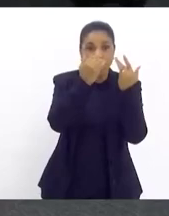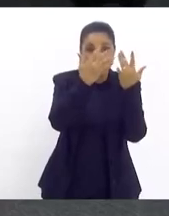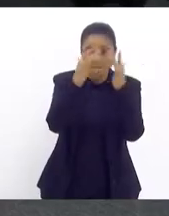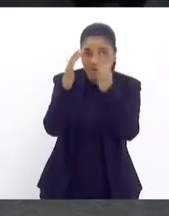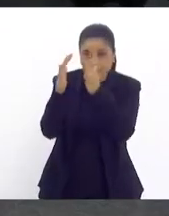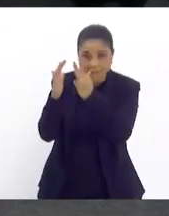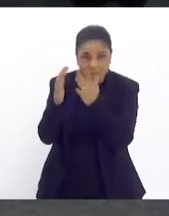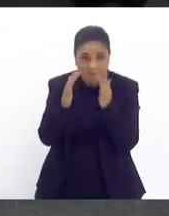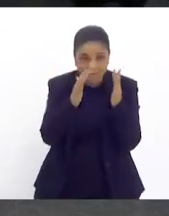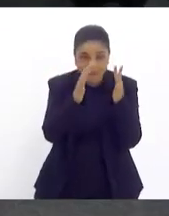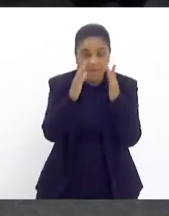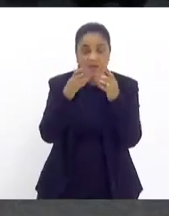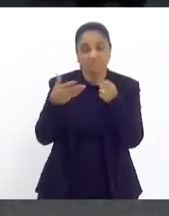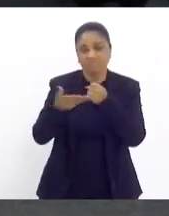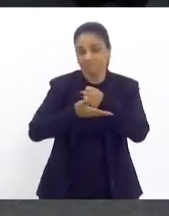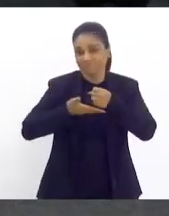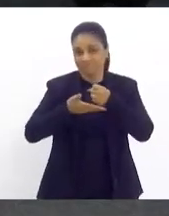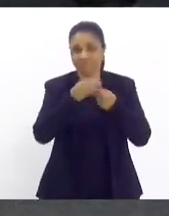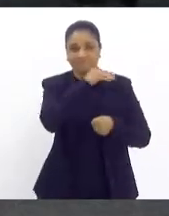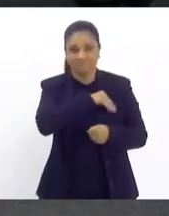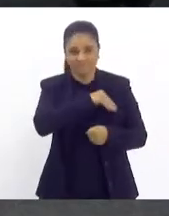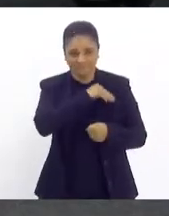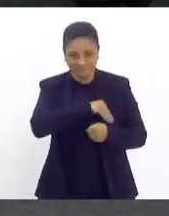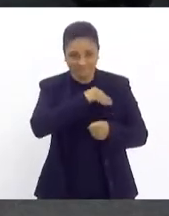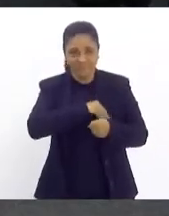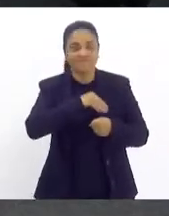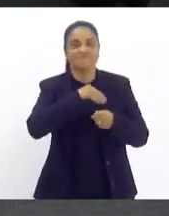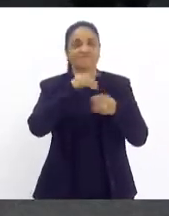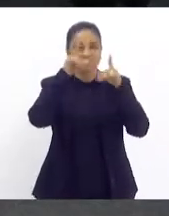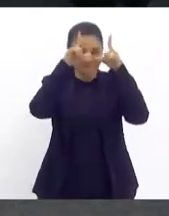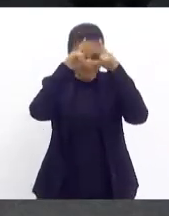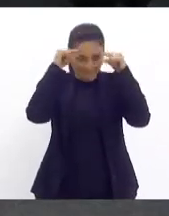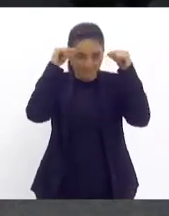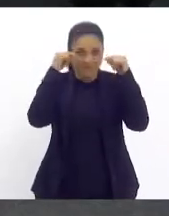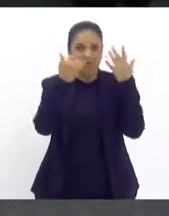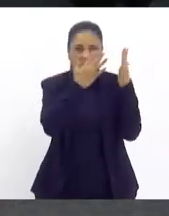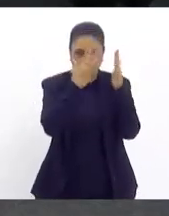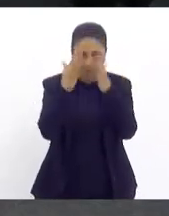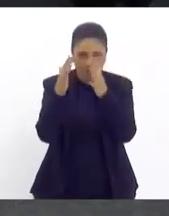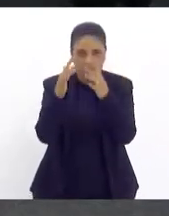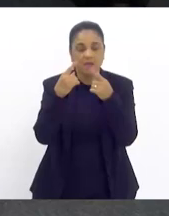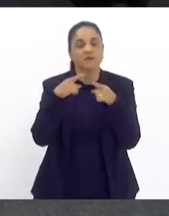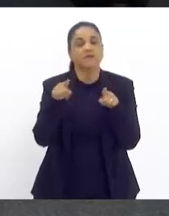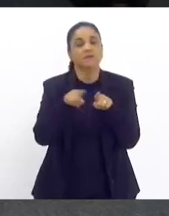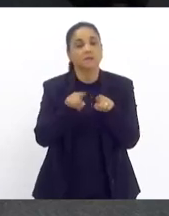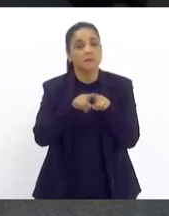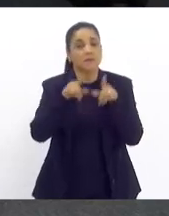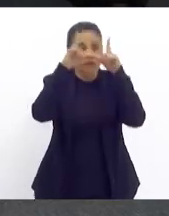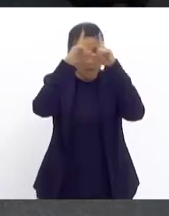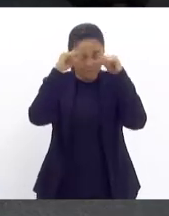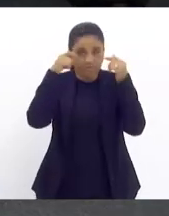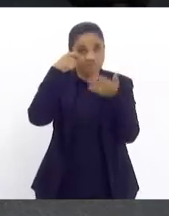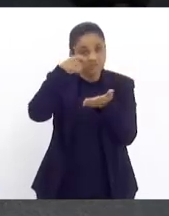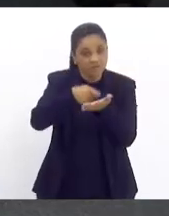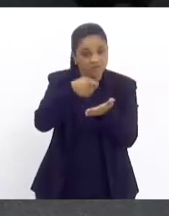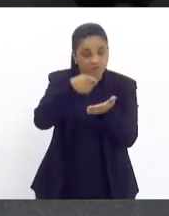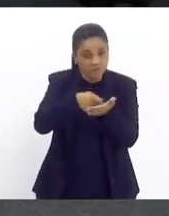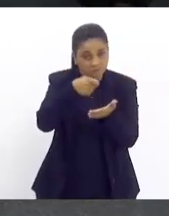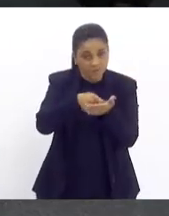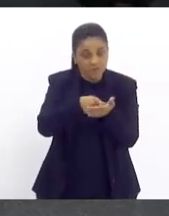garantia né do piso Nacional da enfermagem a permanência das Enfermeiras até a liberação do